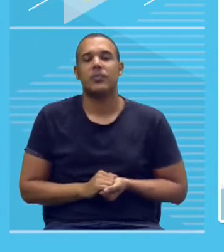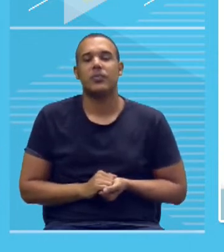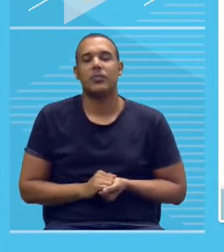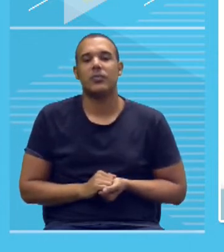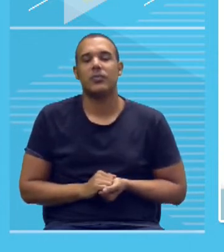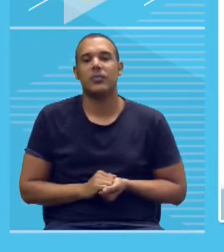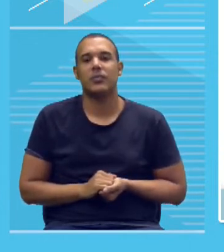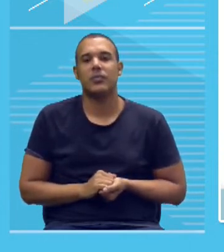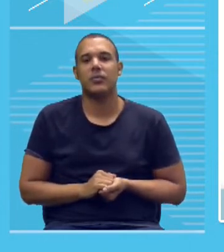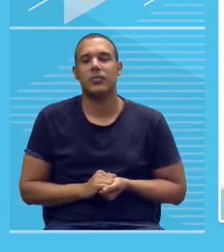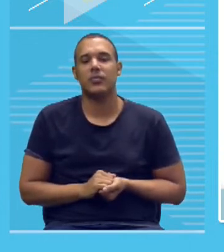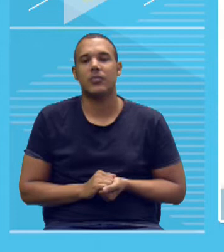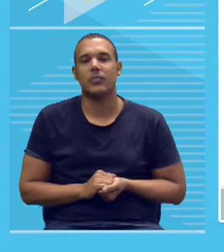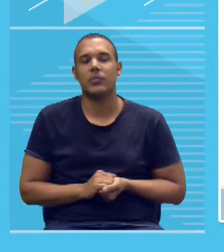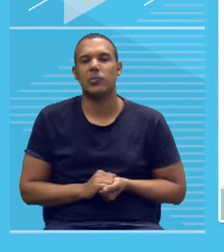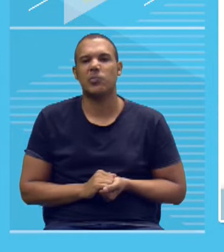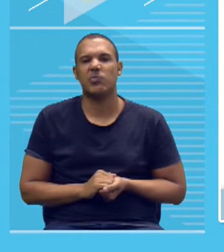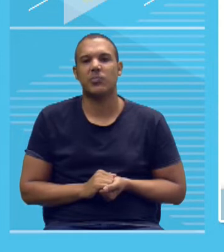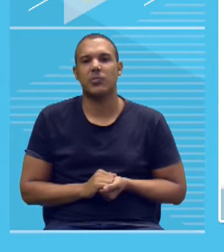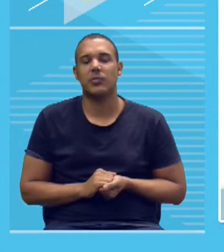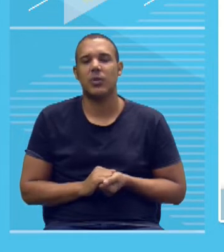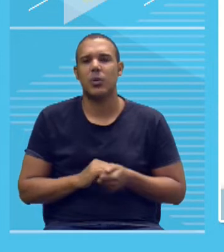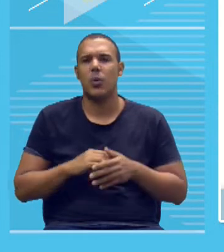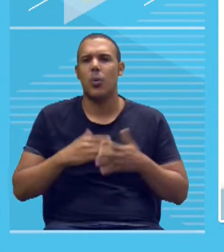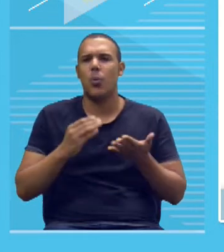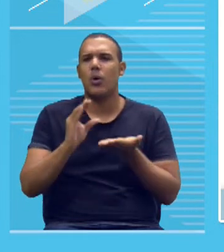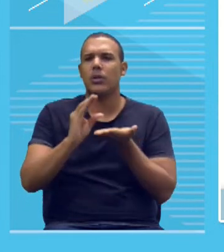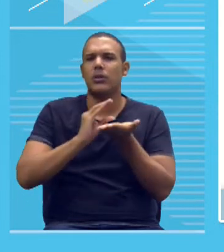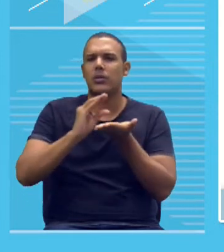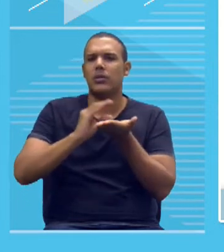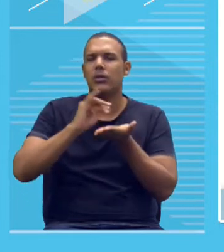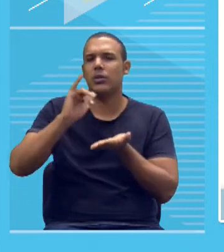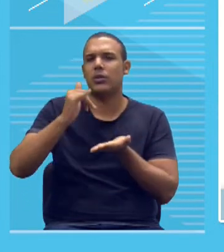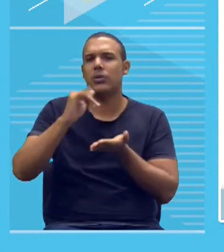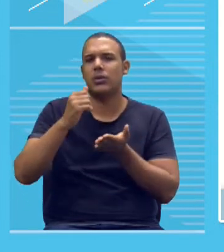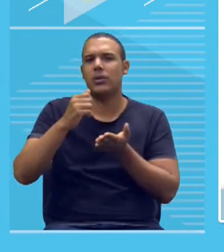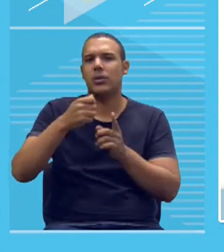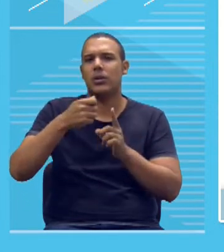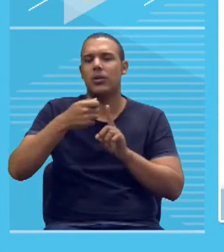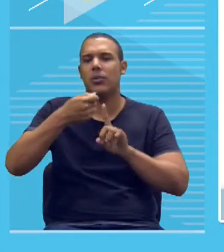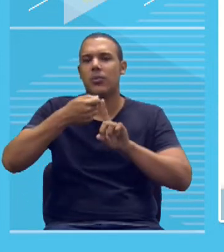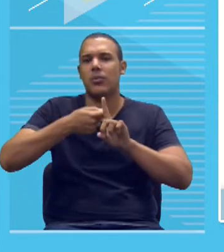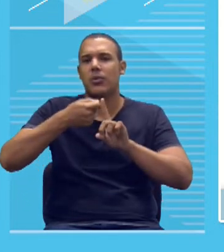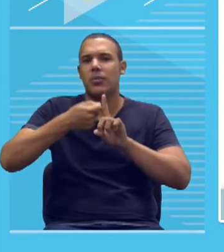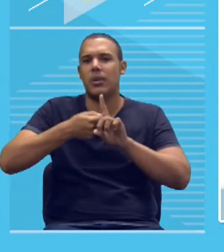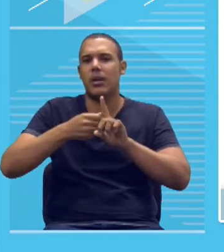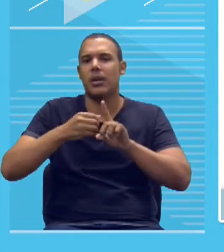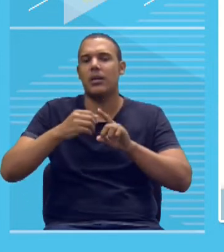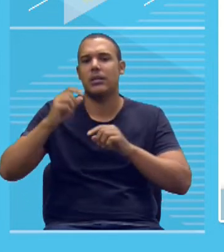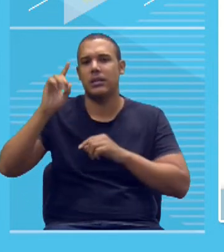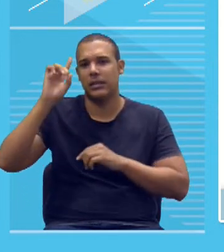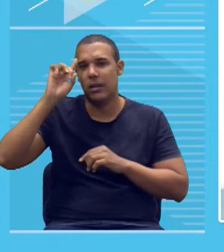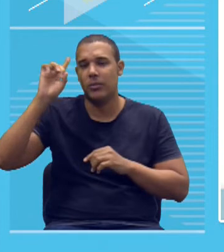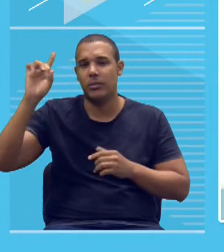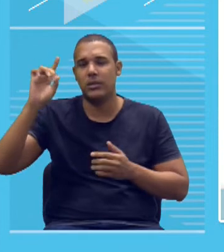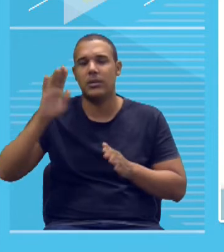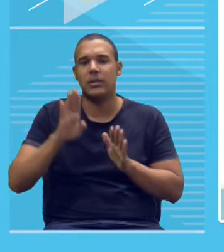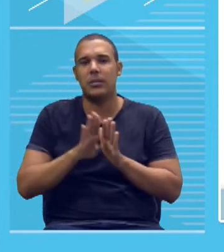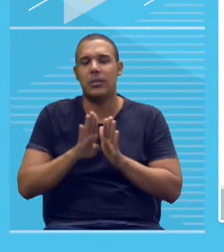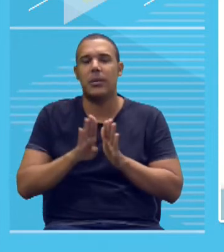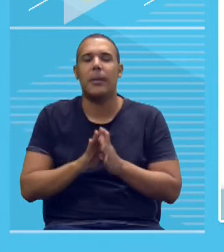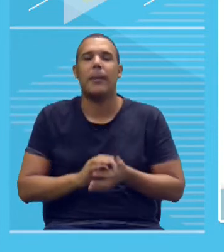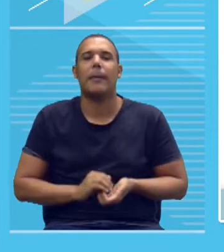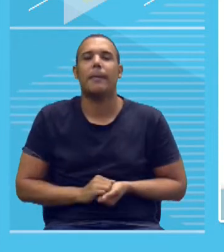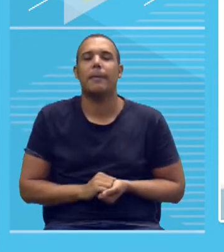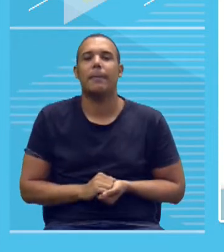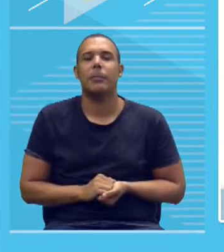ele rendeu de juros ao mês ao bimestre ao dia professor o cara